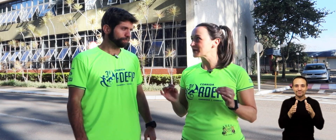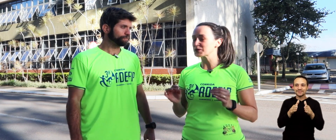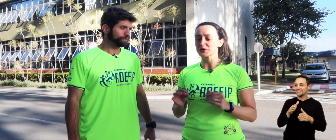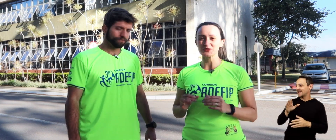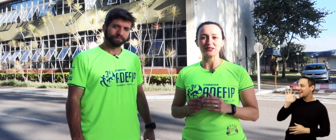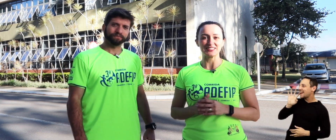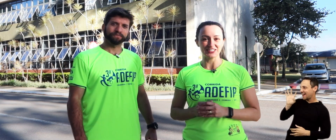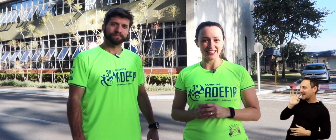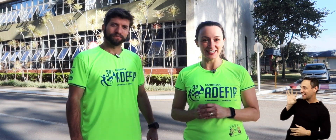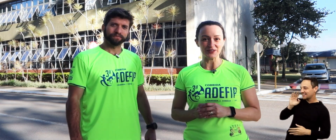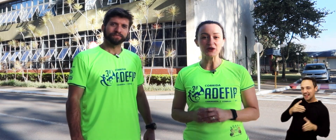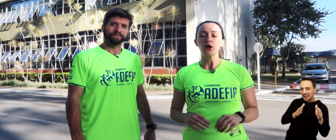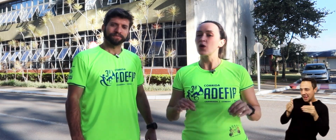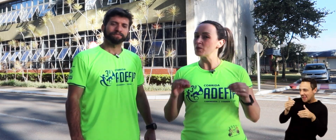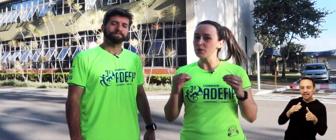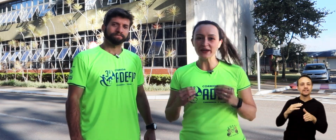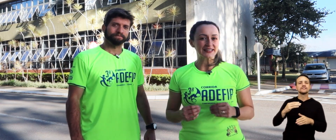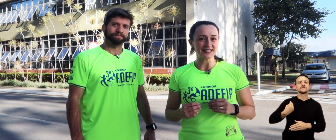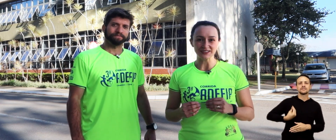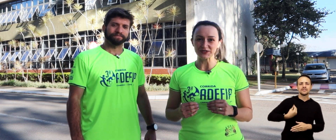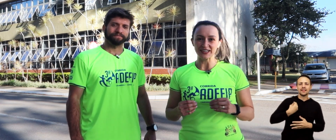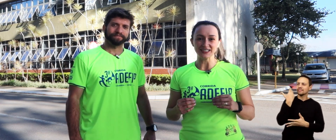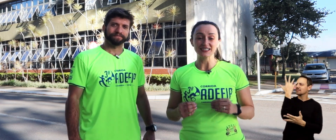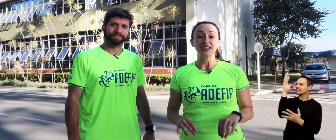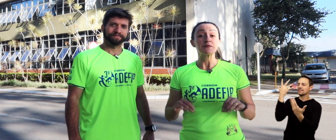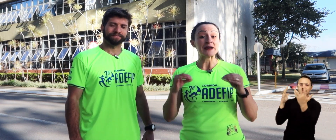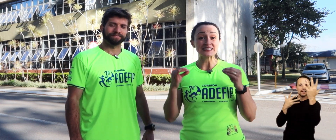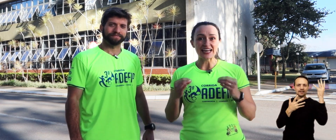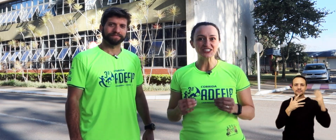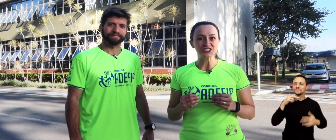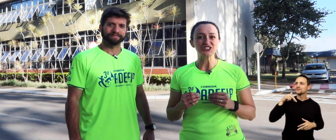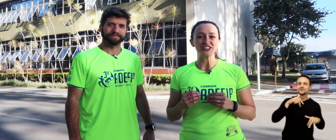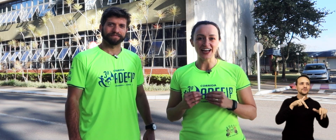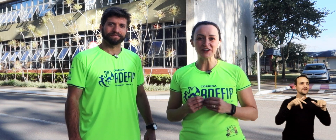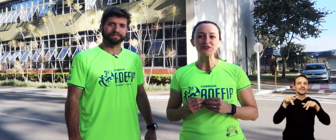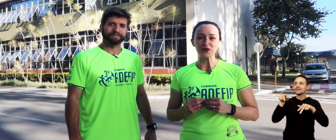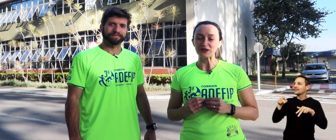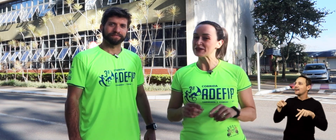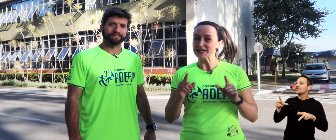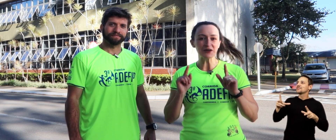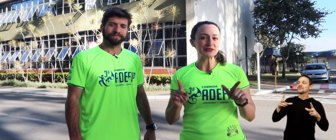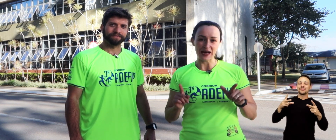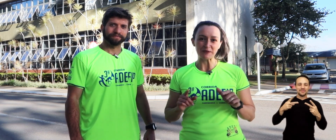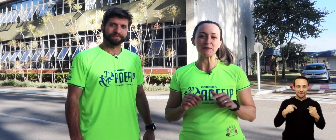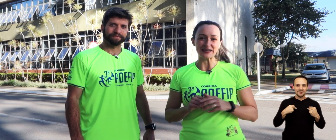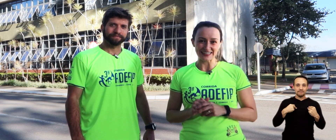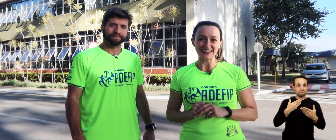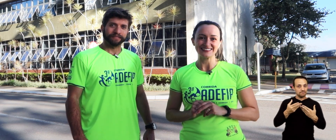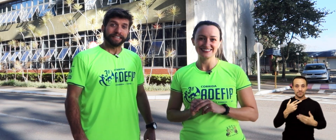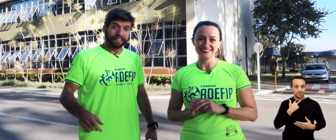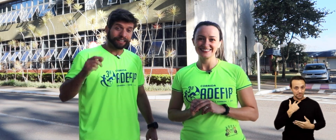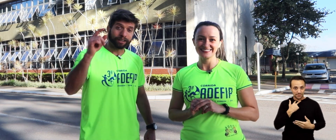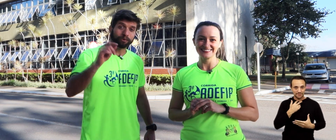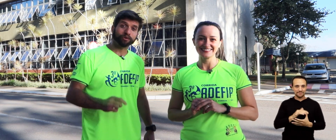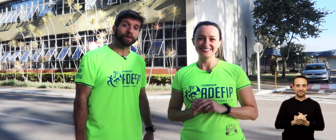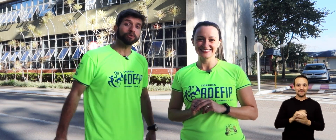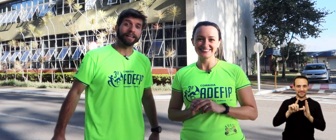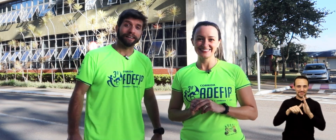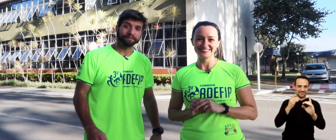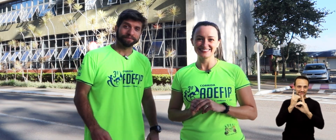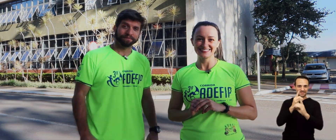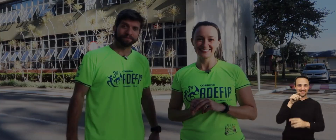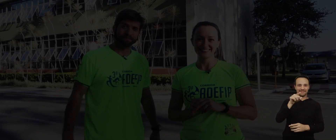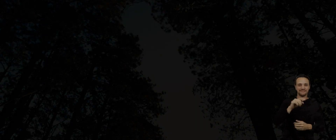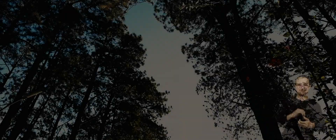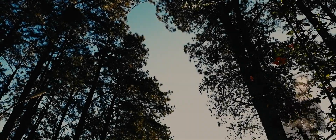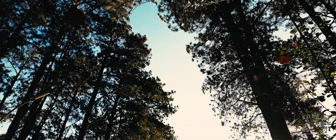e que percurso, né, Chiquinho? Com muita natureza, paisagens de tirar o fôlego, não dá para perder. Então, nos vemos